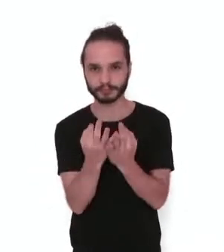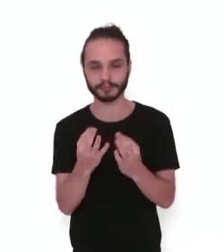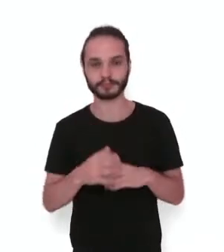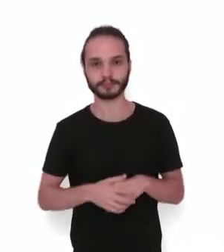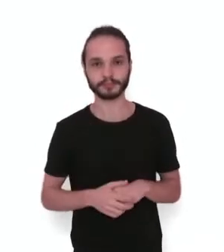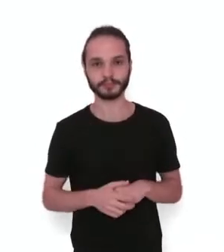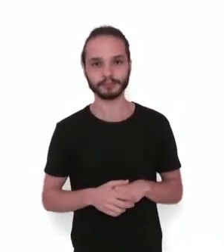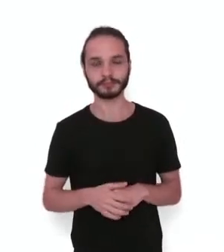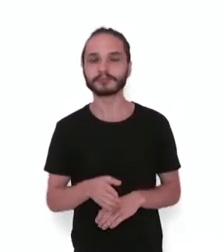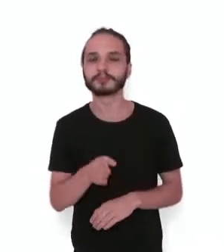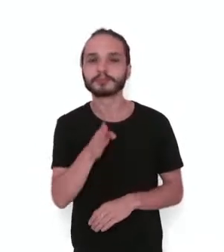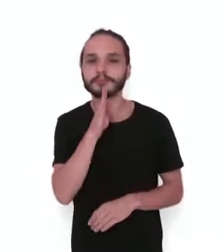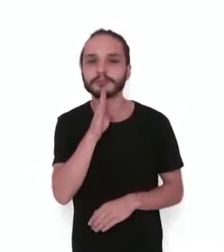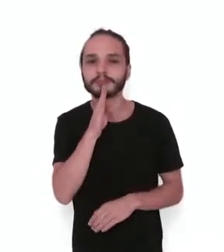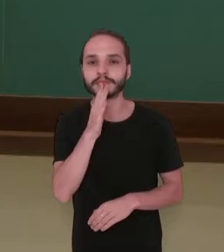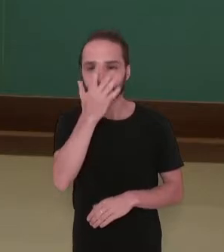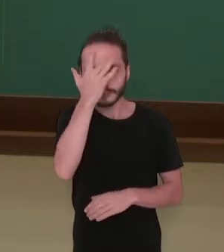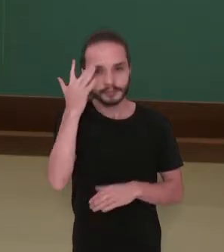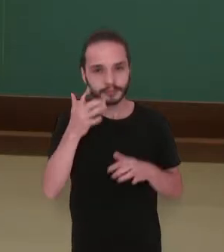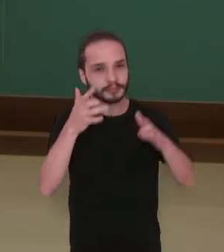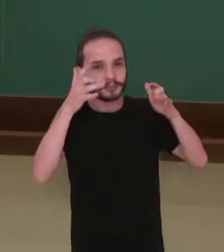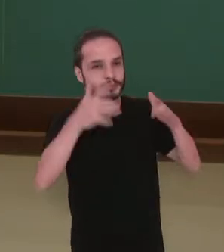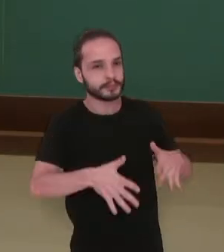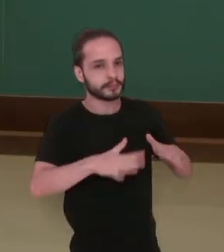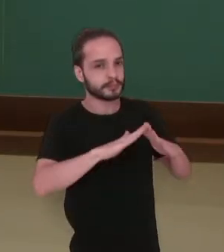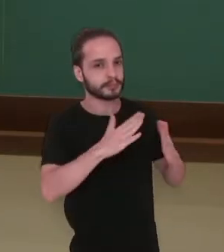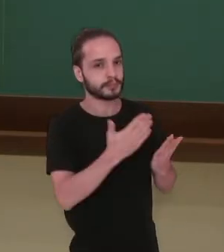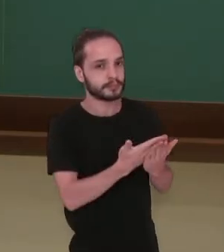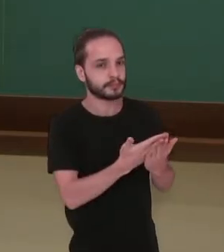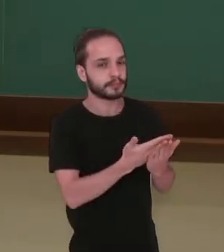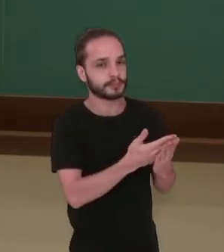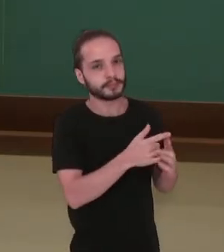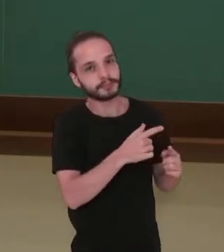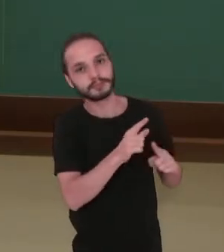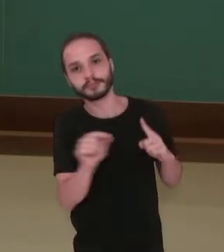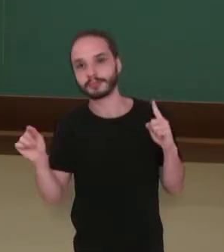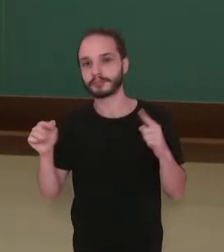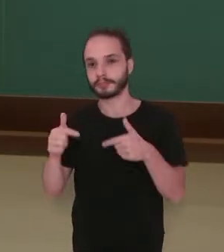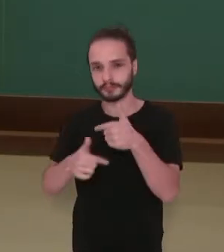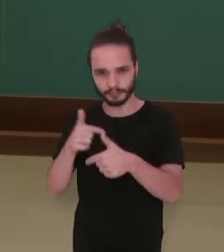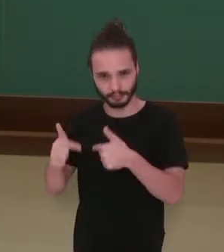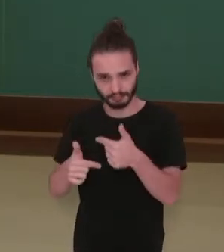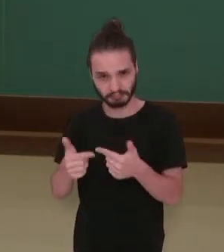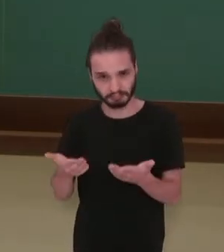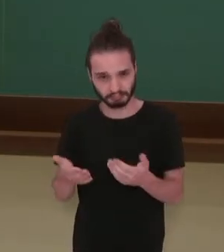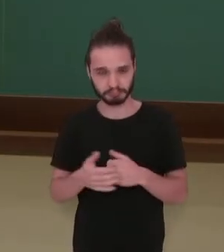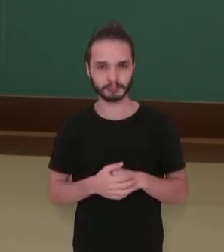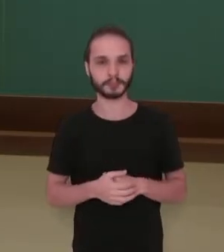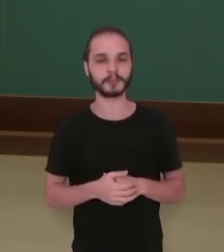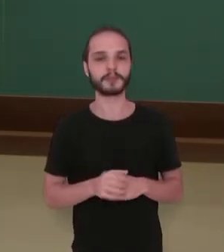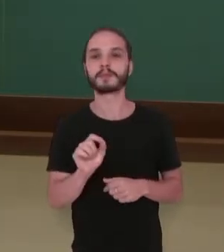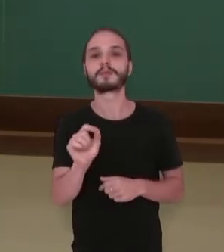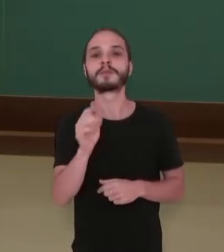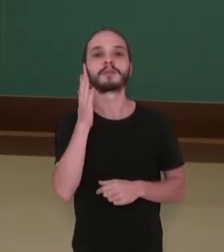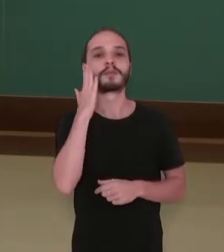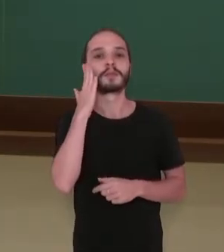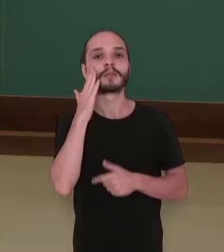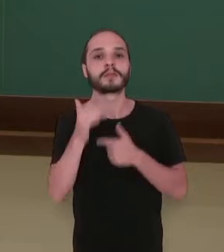Conhece alguém que deixou a escola para trabalhar? O que você sabe sobre o trabalho